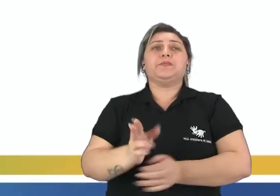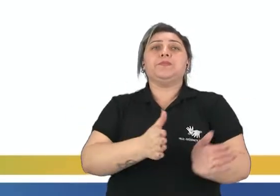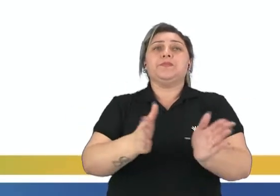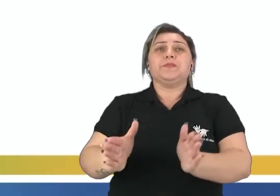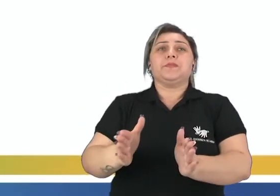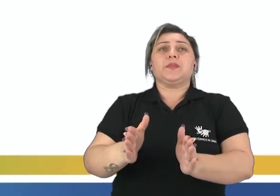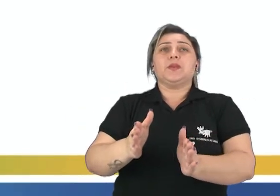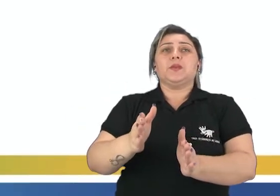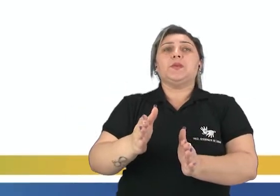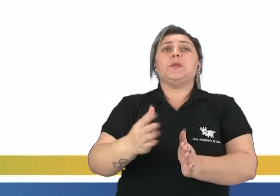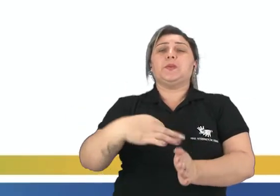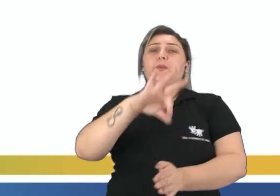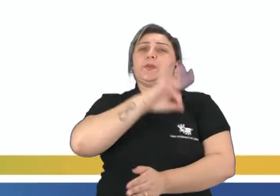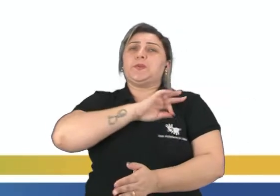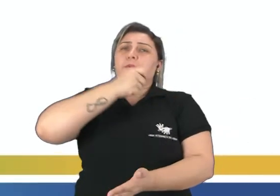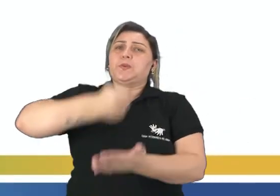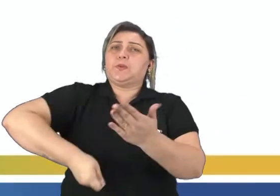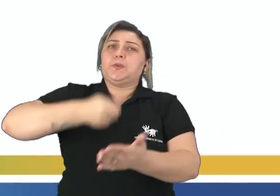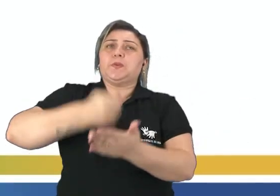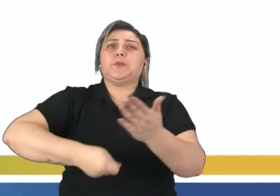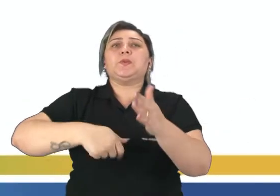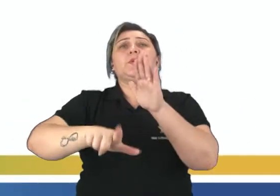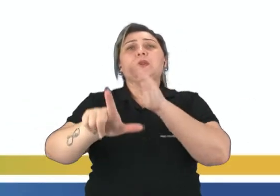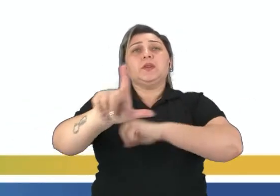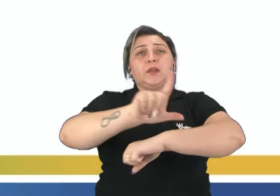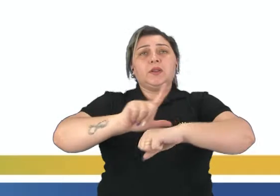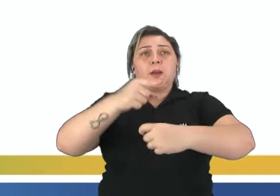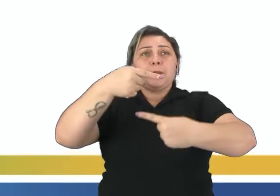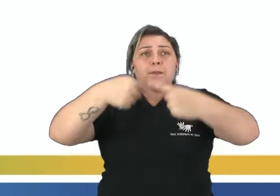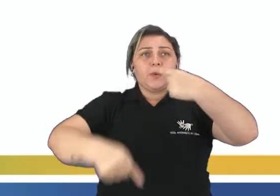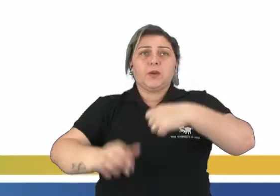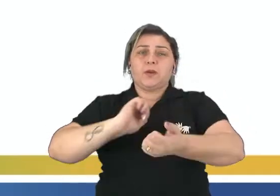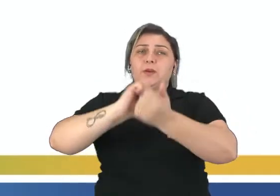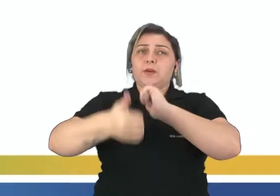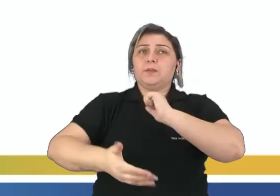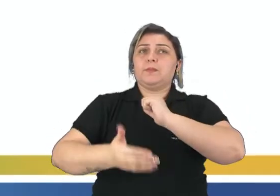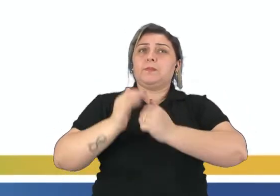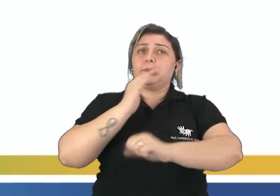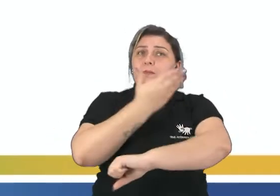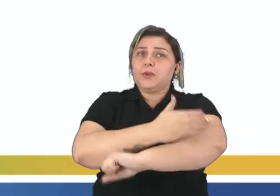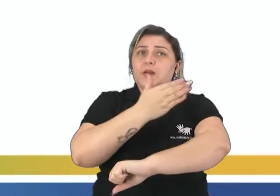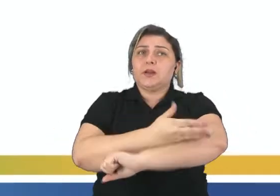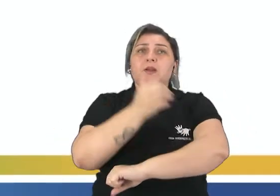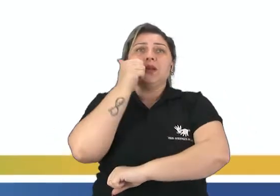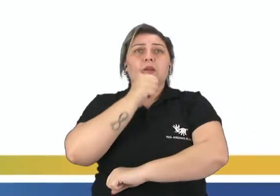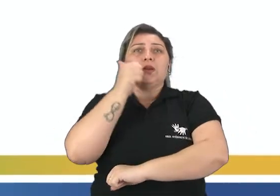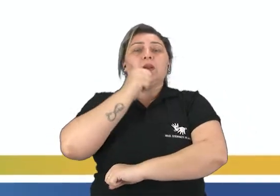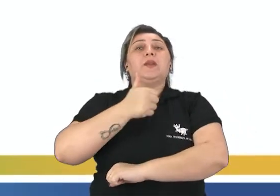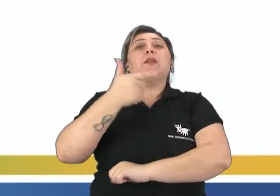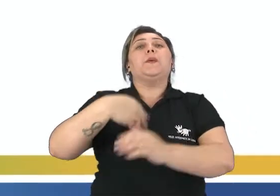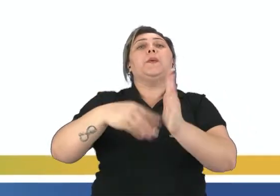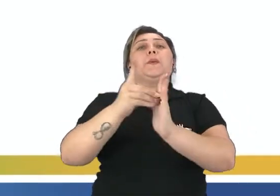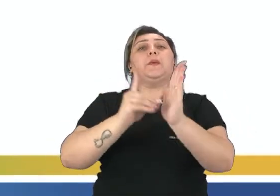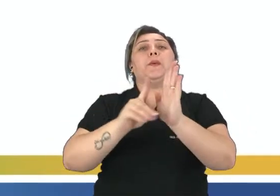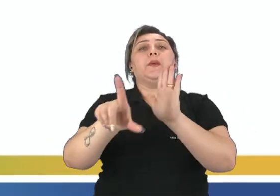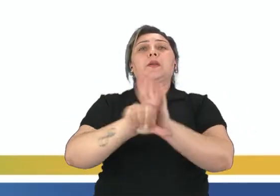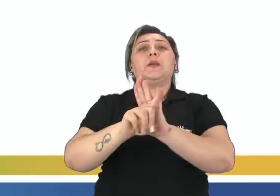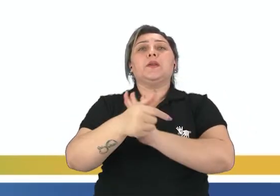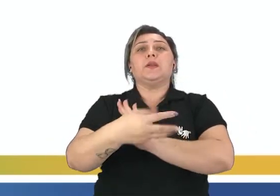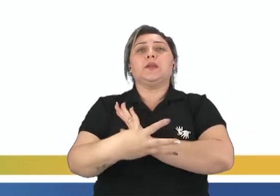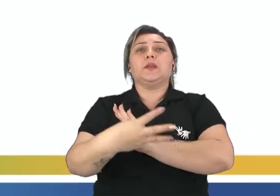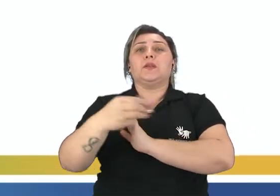da ditadura militar no Brasil, a legislação proibia os esportes fossem praticados por mulheres. Segundo o decreto da Lei